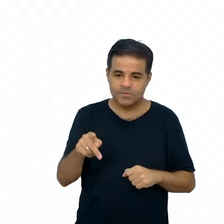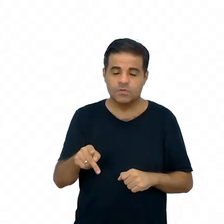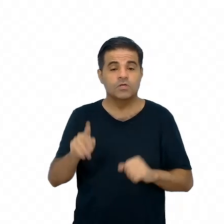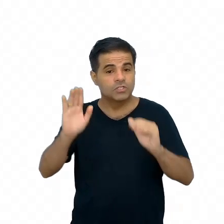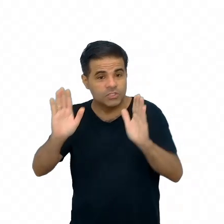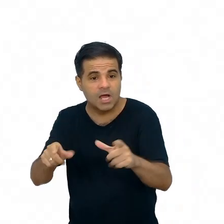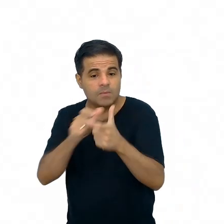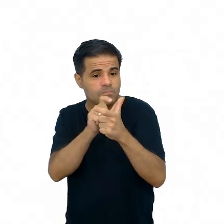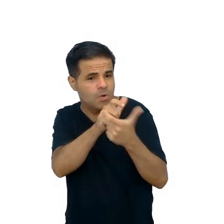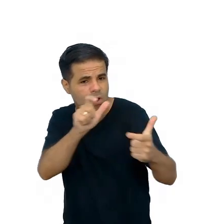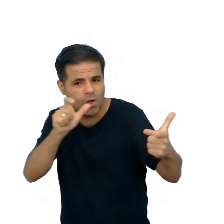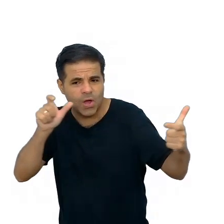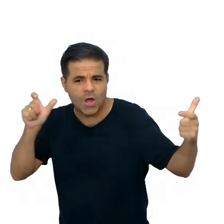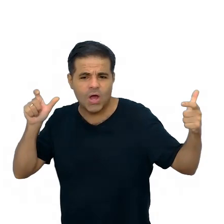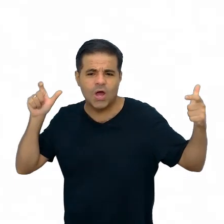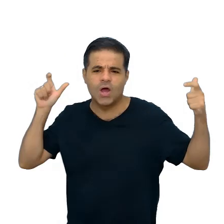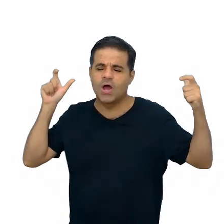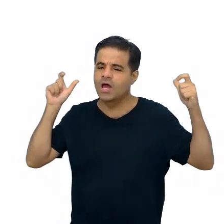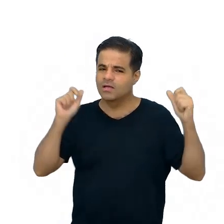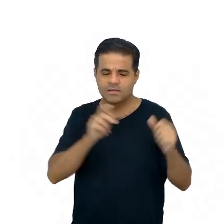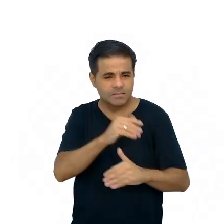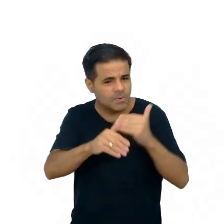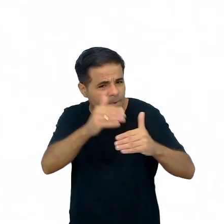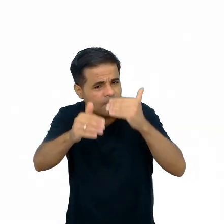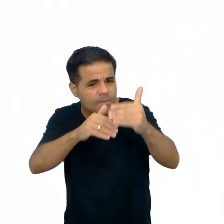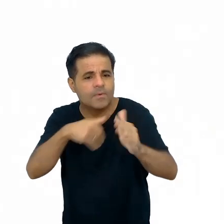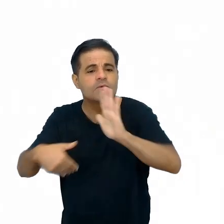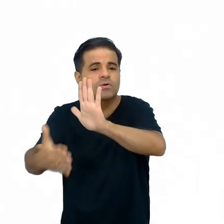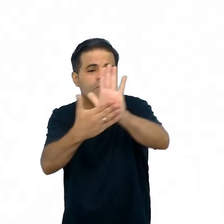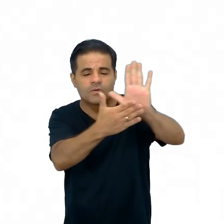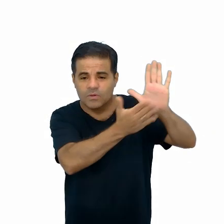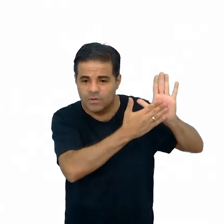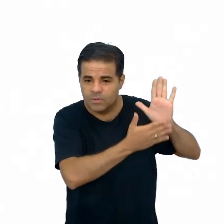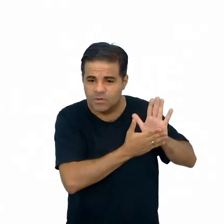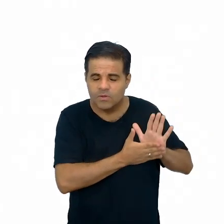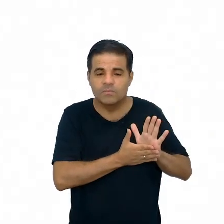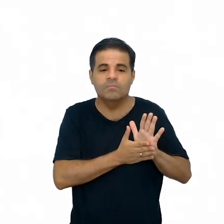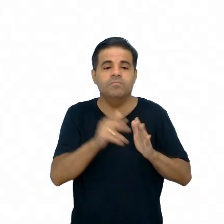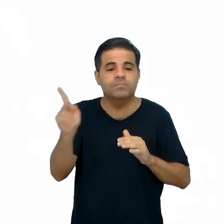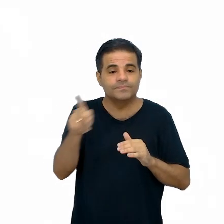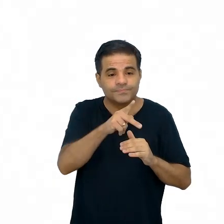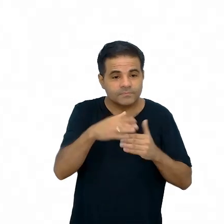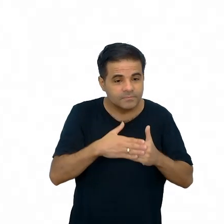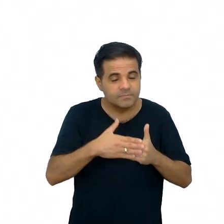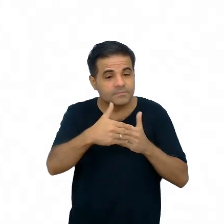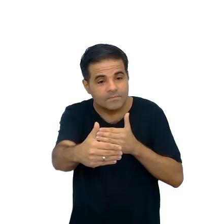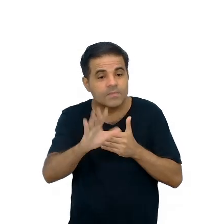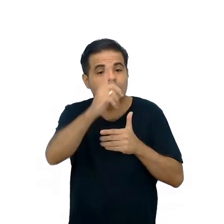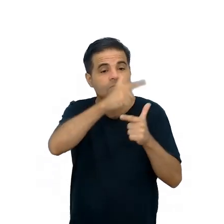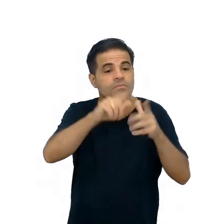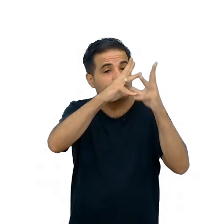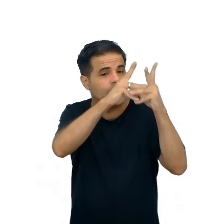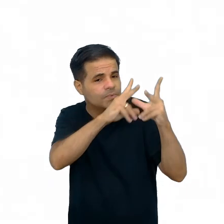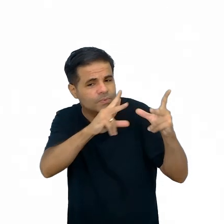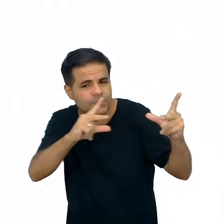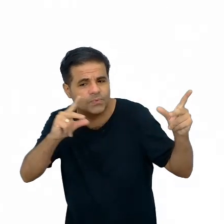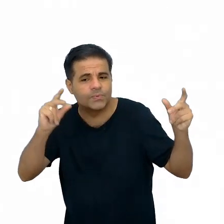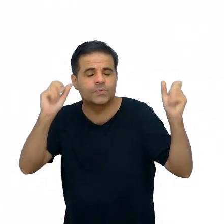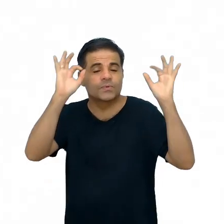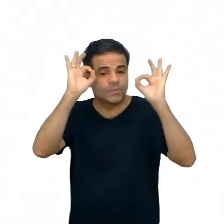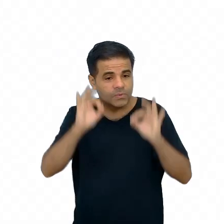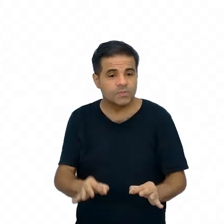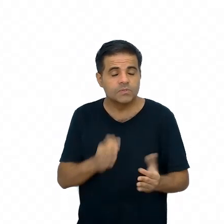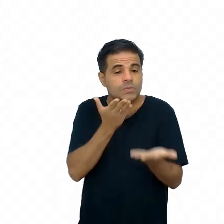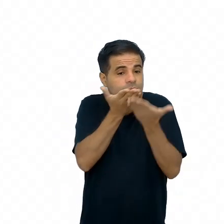na estruturada, as questões e os procedimentos são propostos pelo professor e a solução é realizada